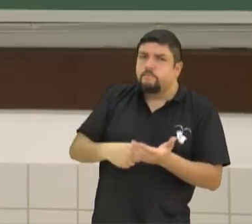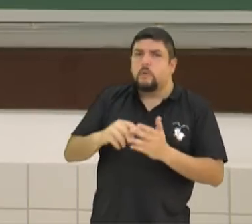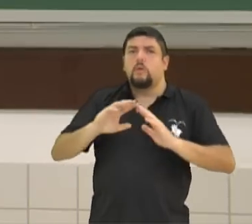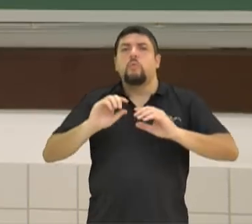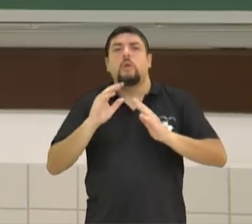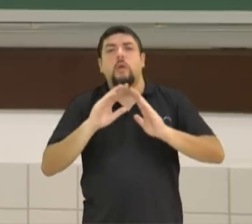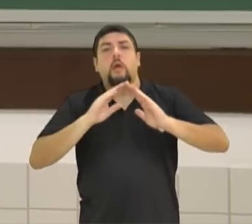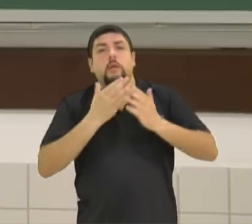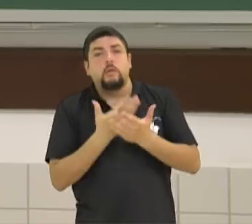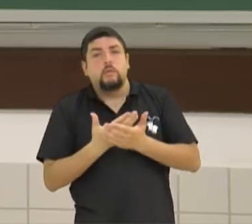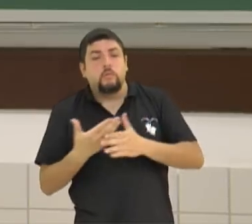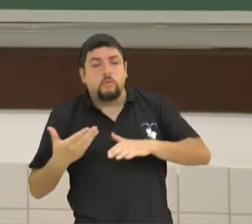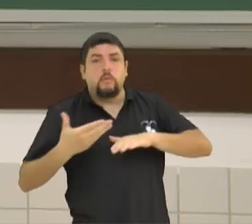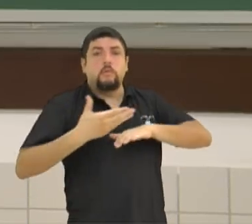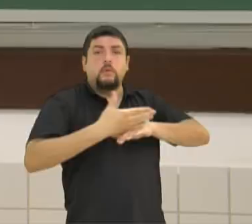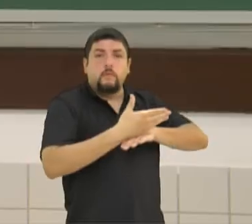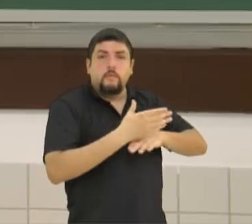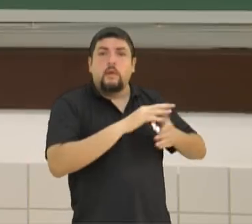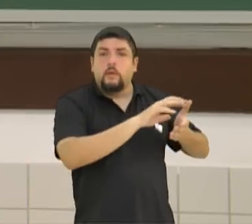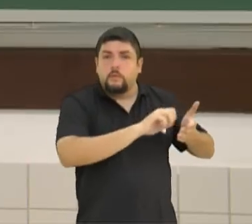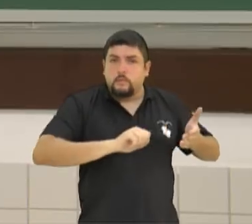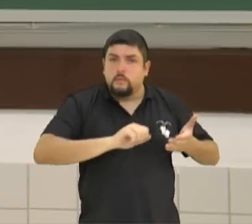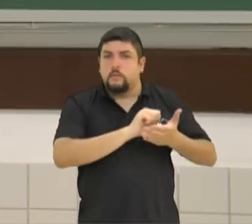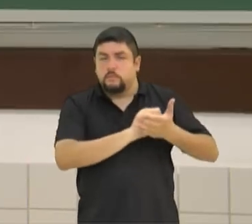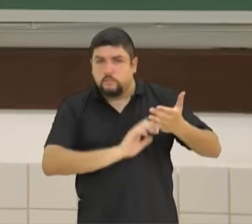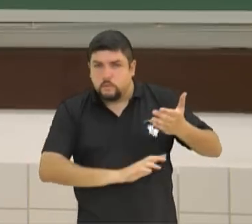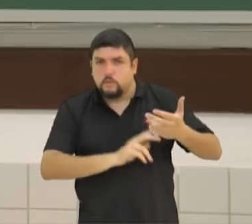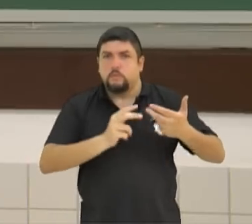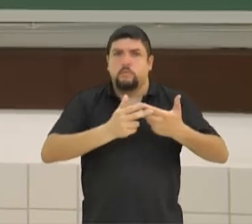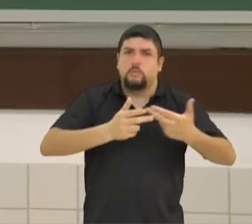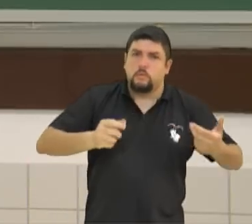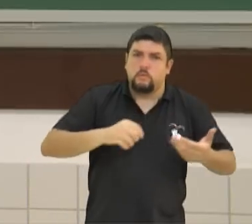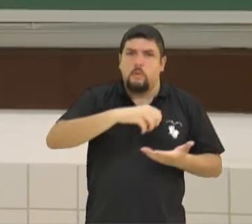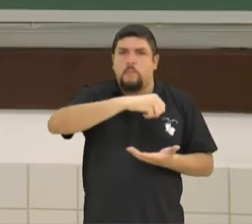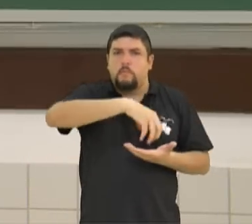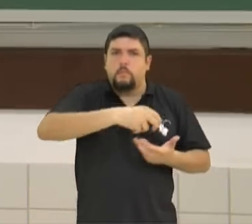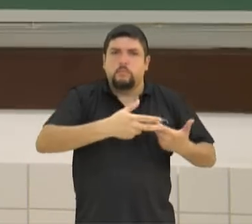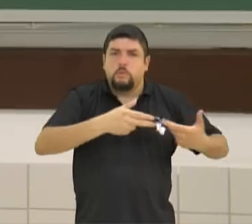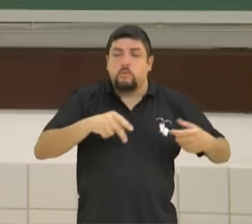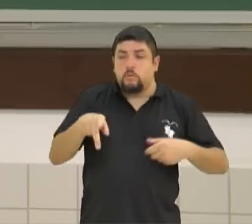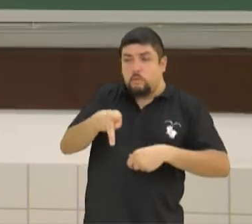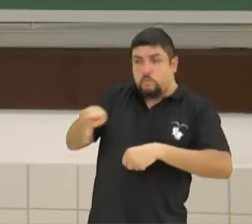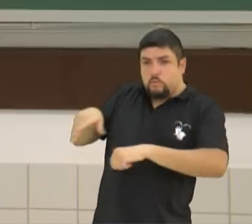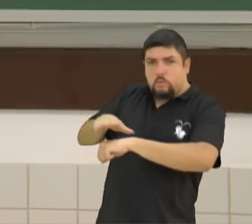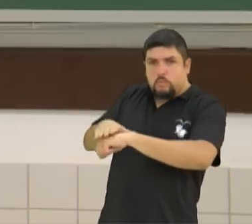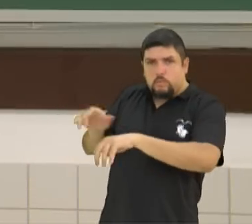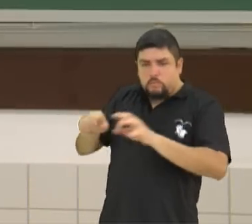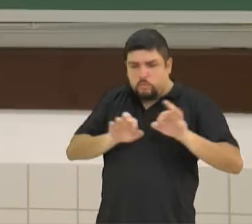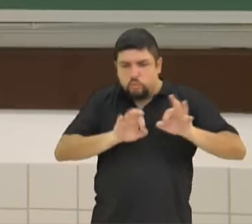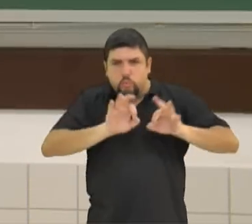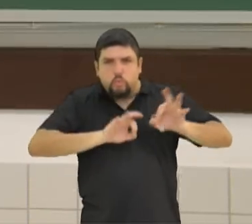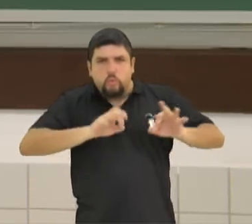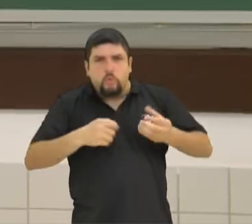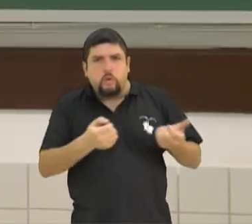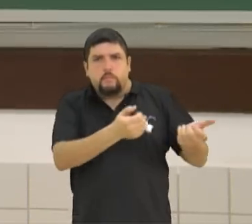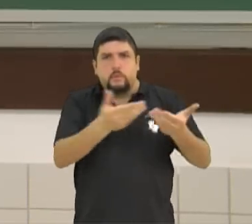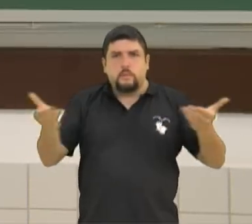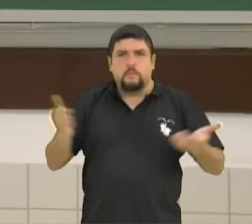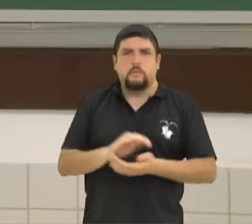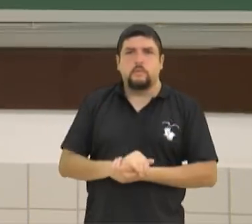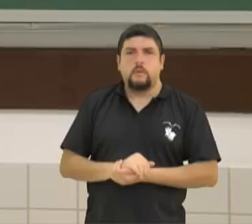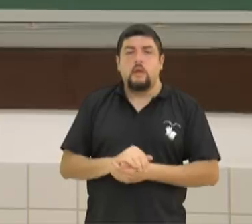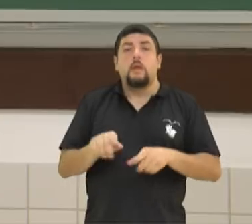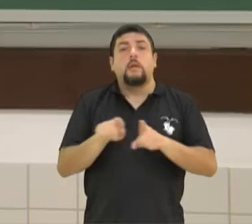equipe pedagógica e diretiva, para retirar os materiais, retirar os xerox que os professores organizaram, as atividades avaliativas para vocês,